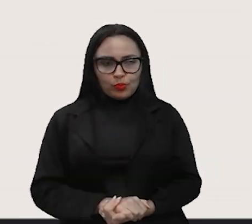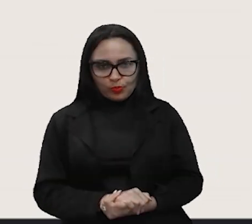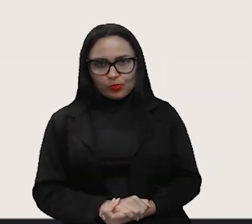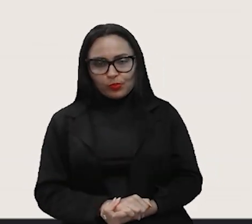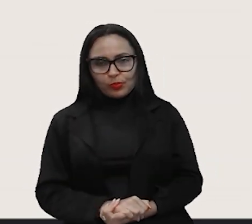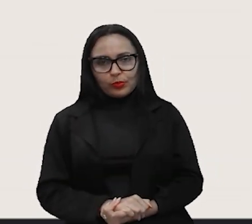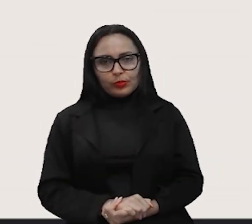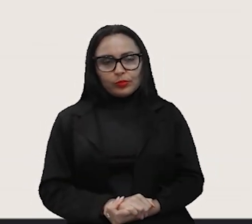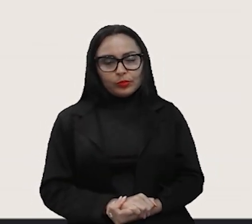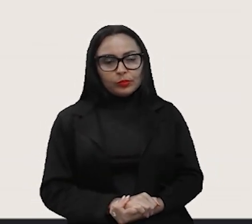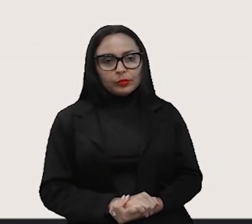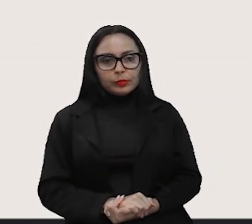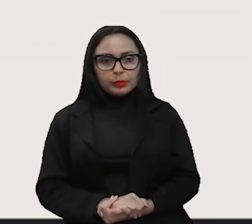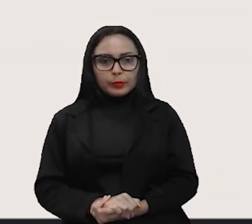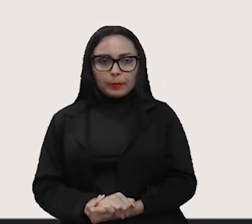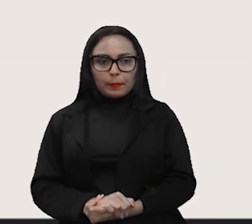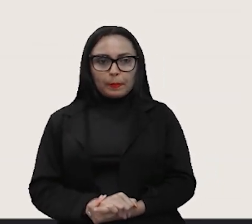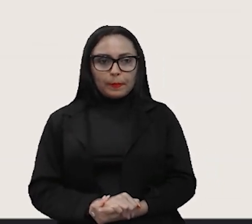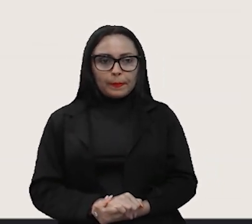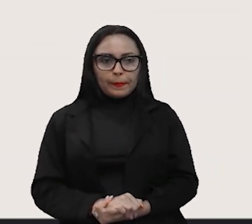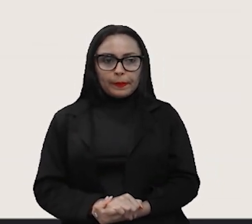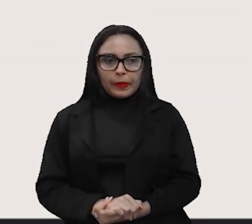O controle dos níveis.